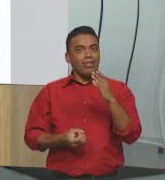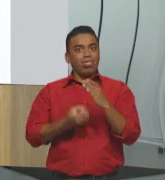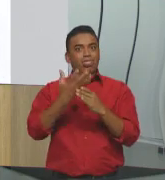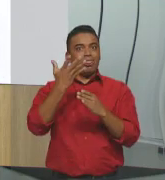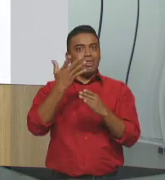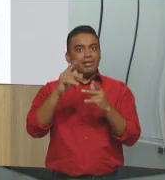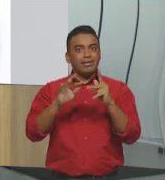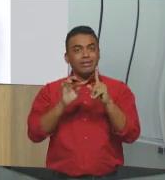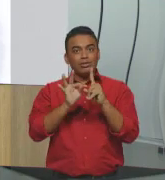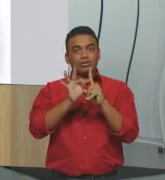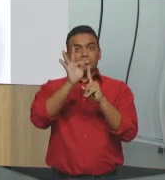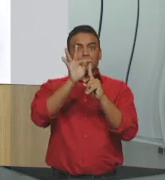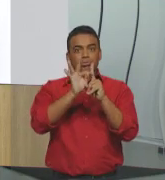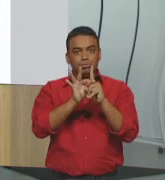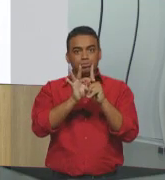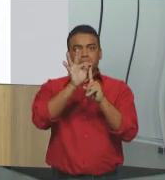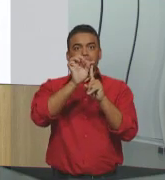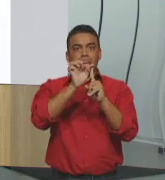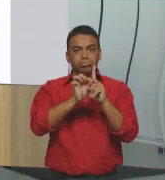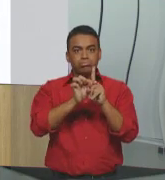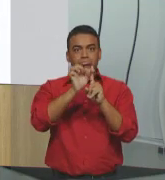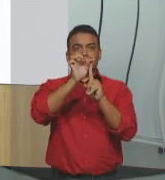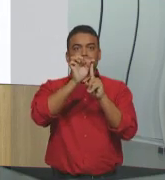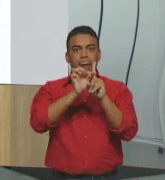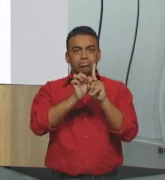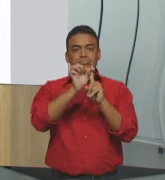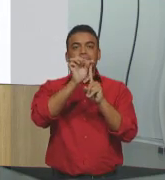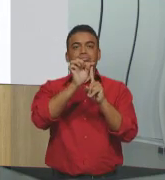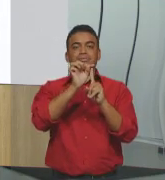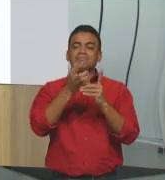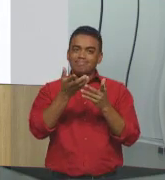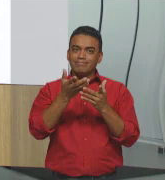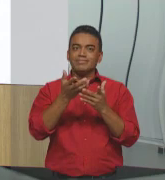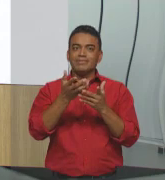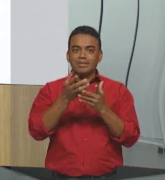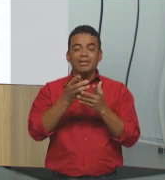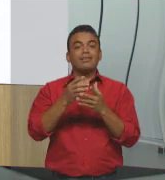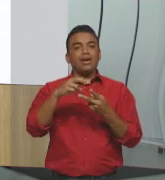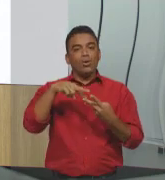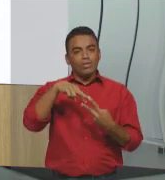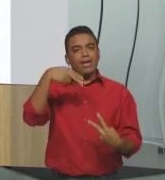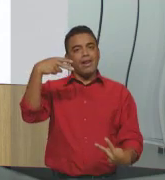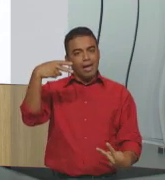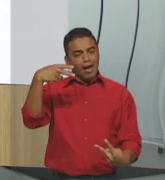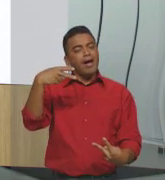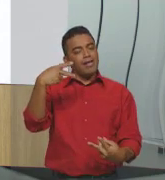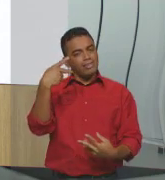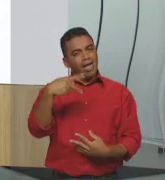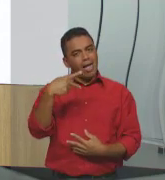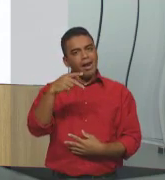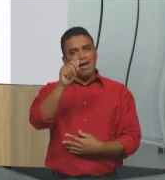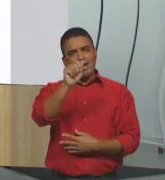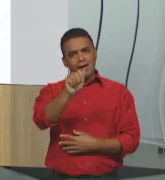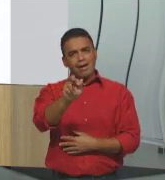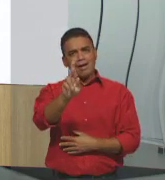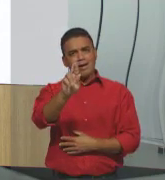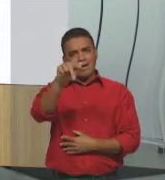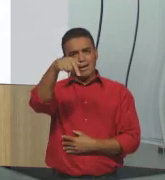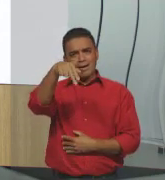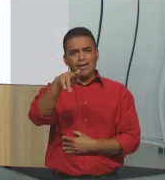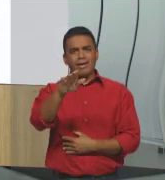aumenta. E essa então DNA polimerase dessa árquea, ela consegue resistir isso